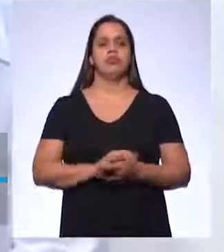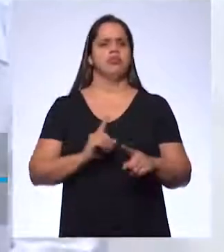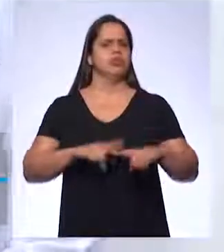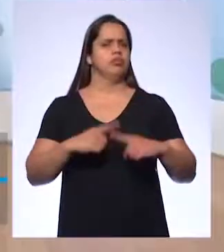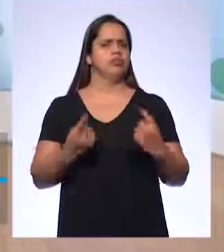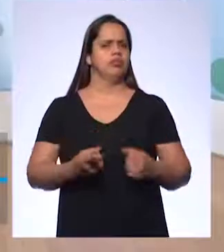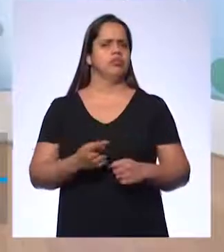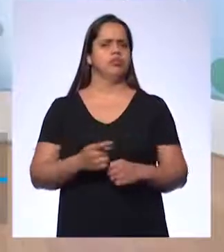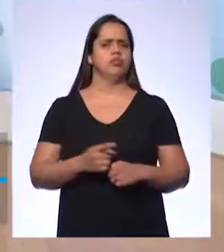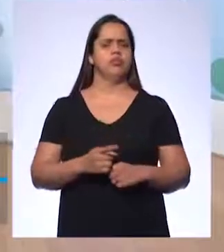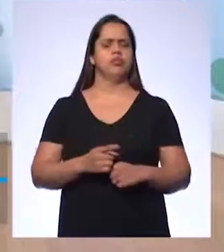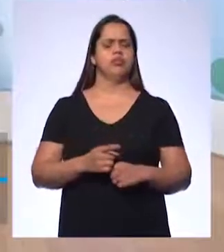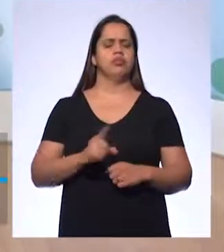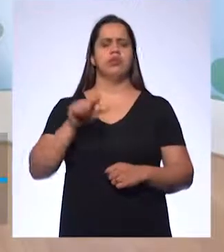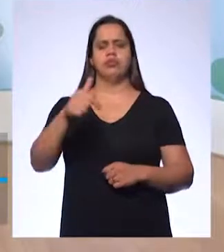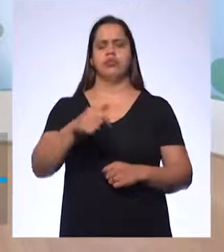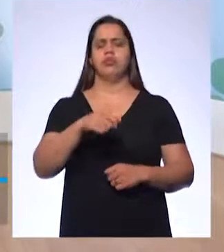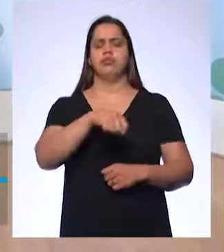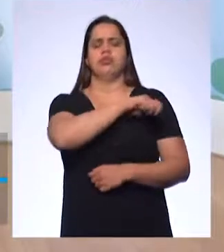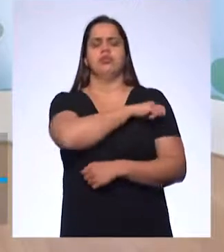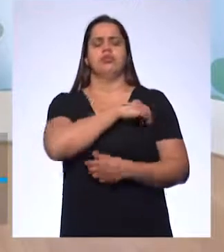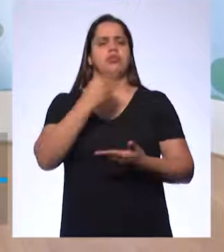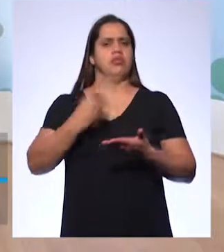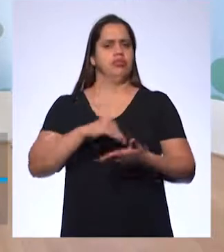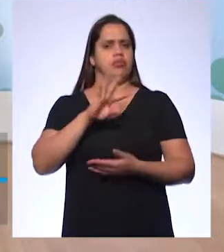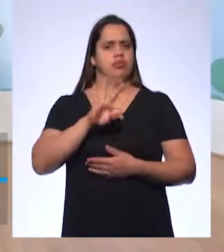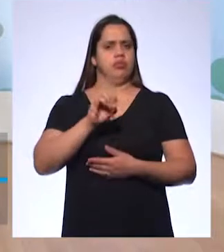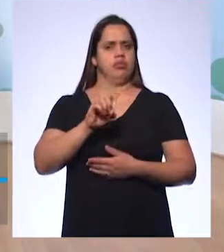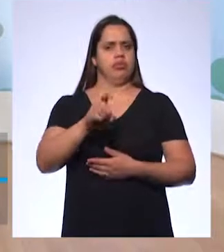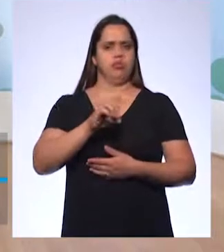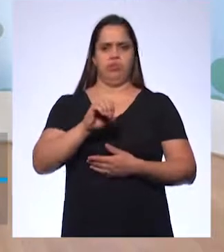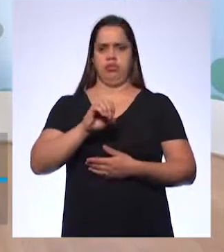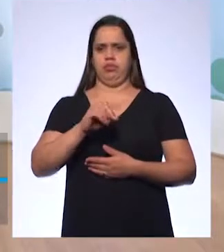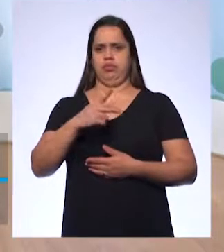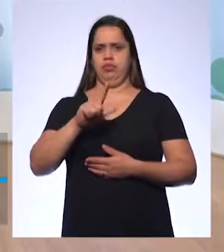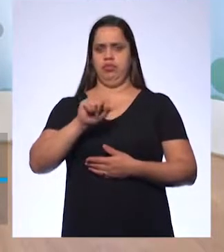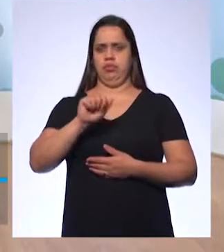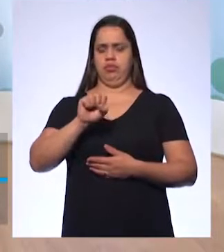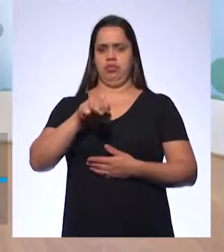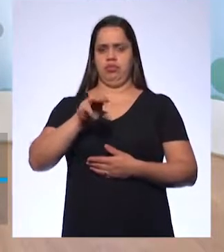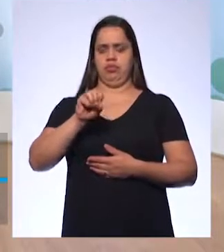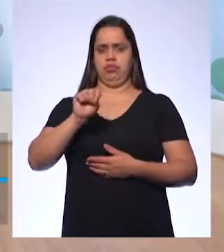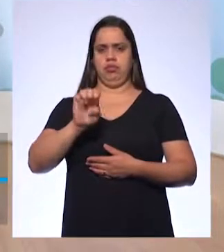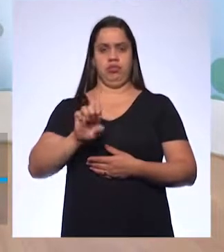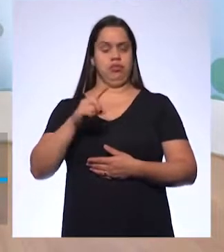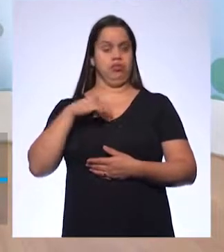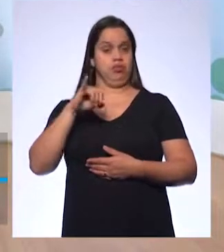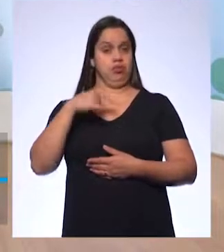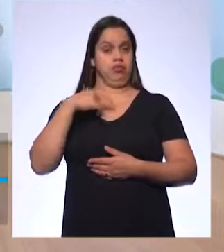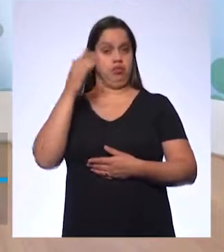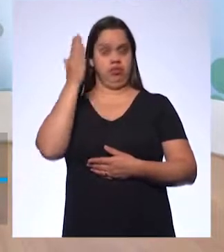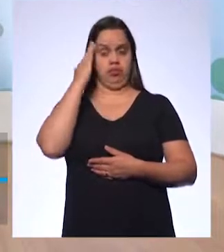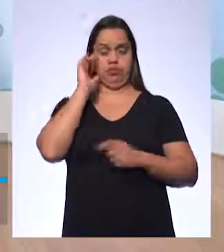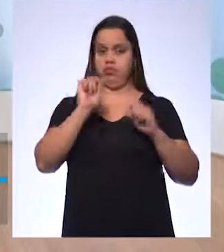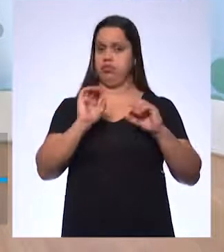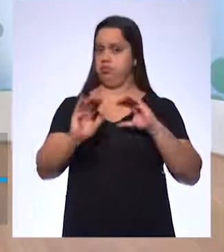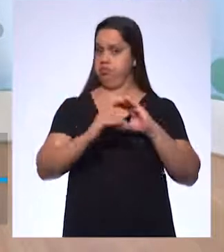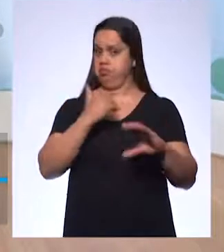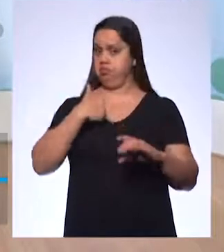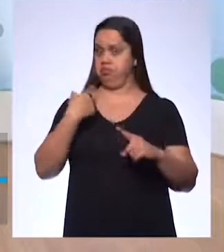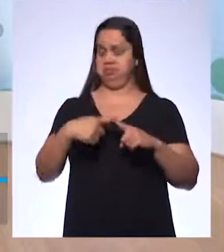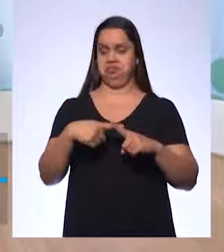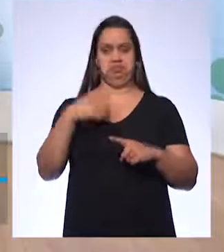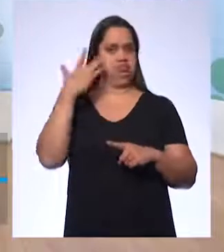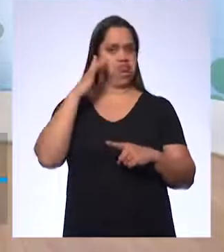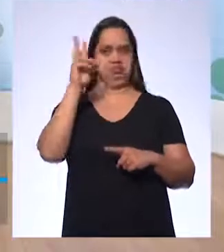Carolina escreveu toxoplasmose. Eu não me recordo mesmo. Gente, se alguém souber aí, quando abrir o chat de novo, pode confirmar para mim aí, porque a toxoplasmose eu